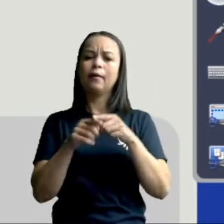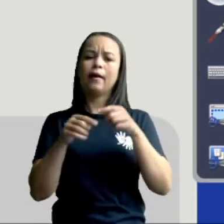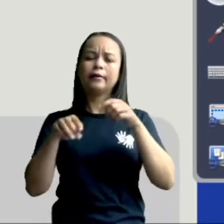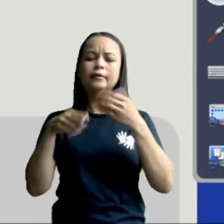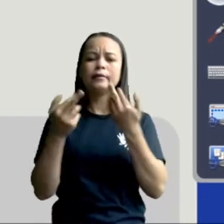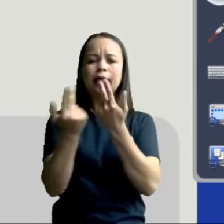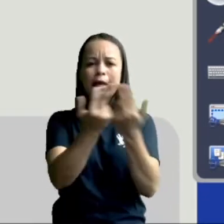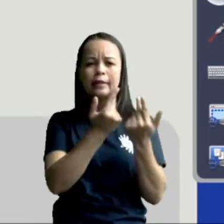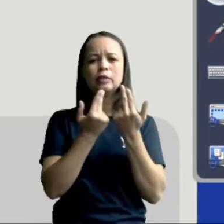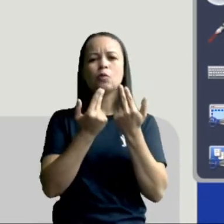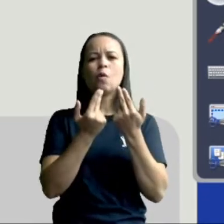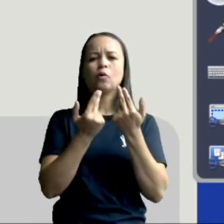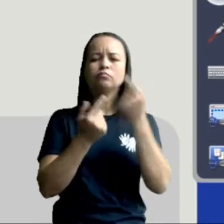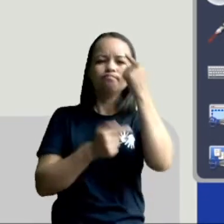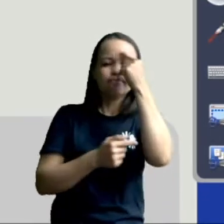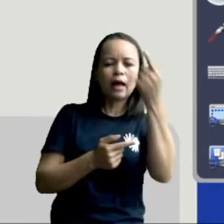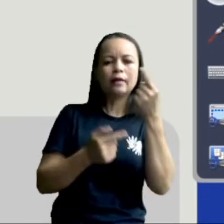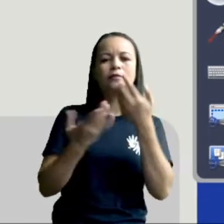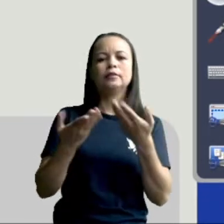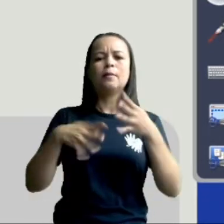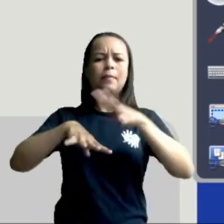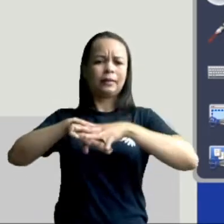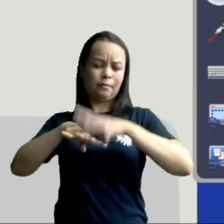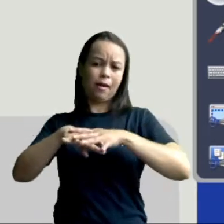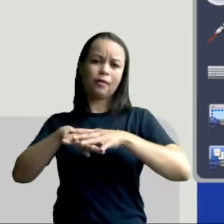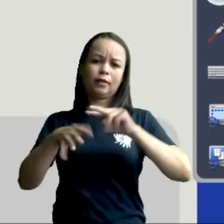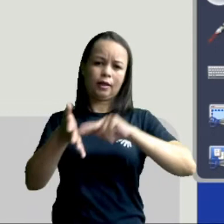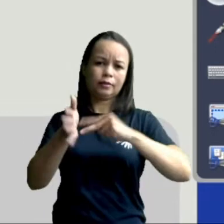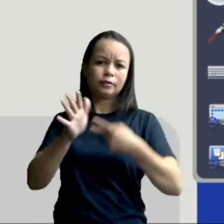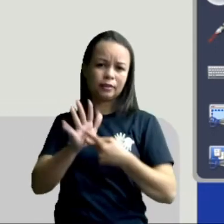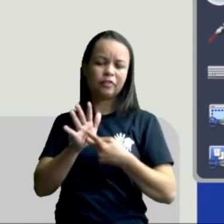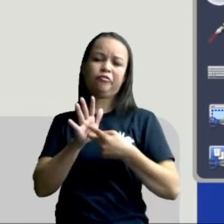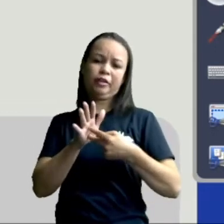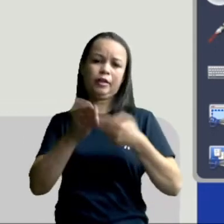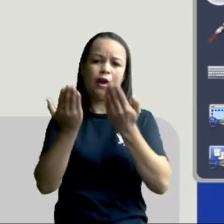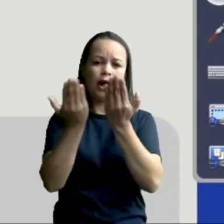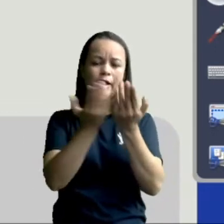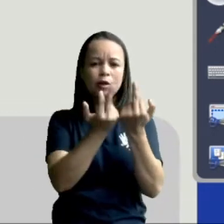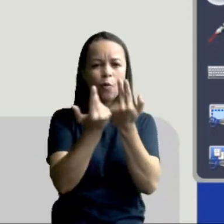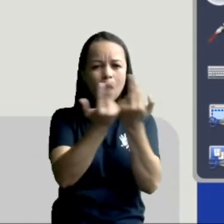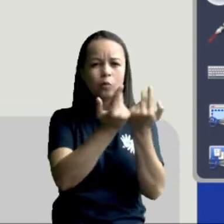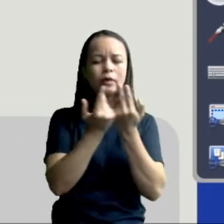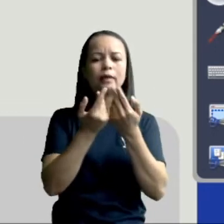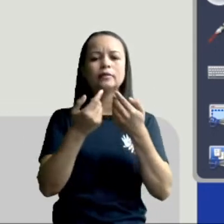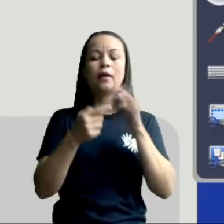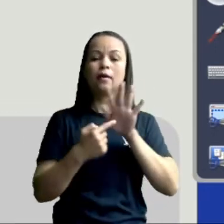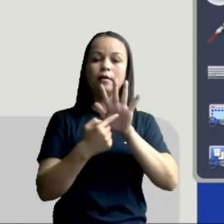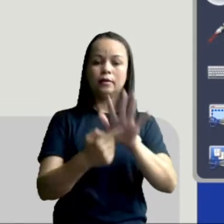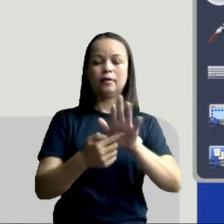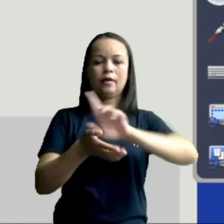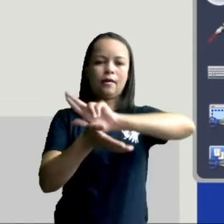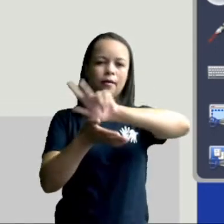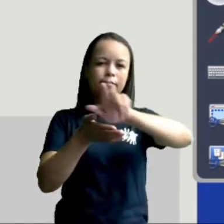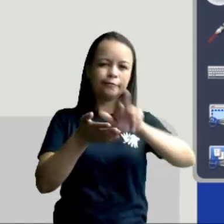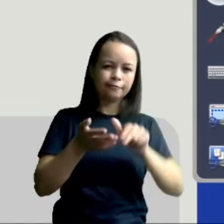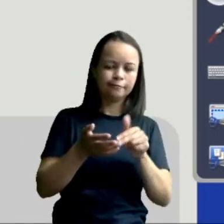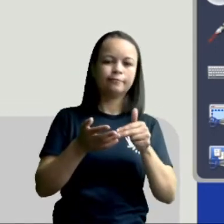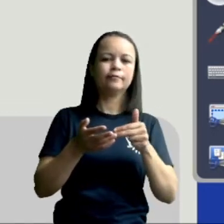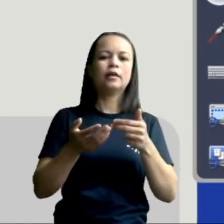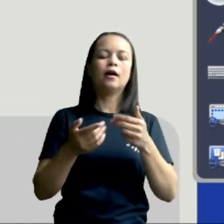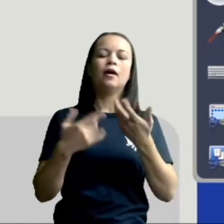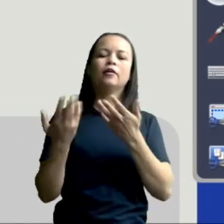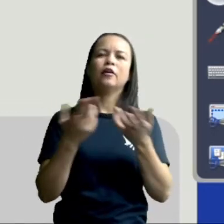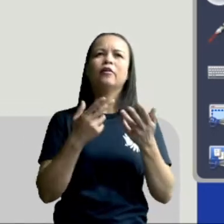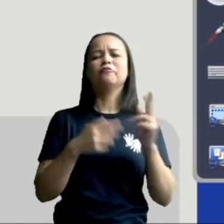igualdades. Então, igualdades na matemática significa isso. Mesmo que a gente tenha representações diferentes, né, às